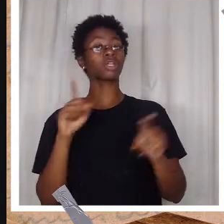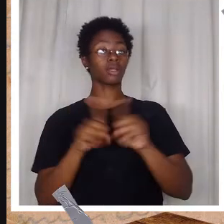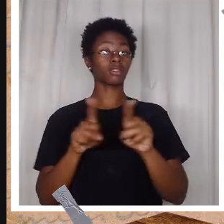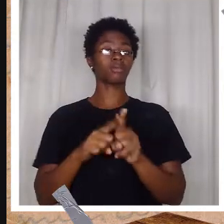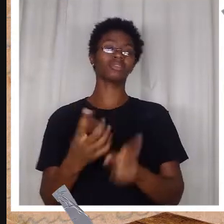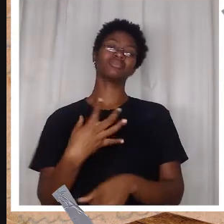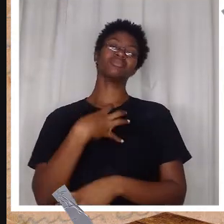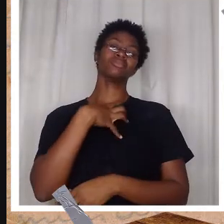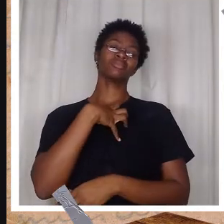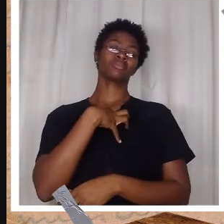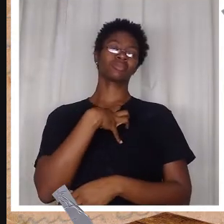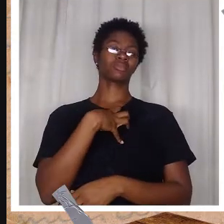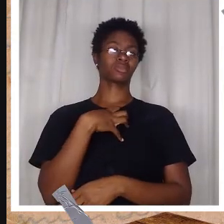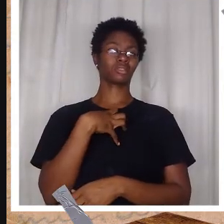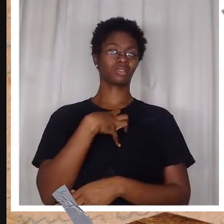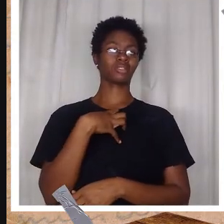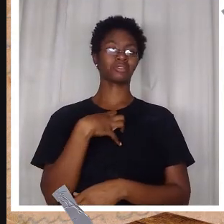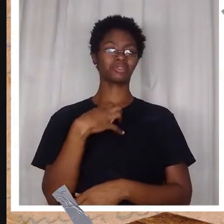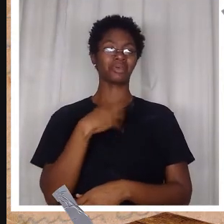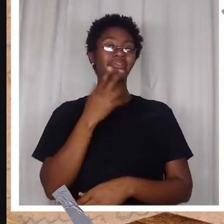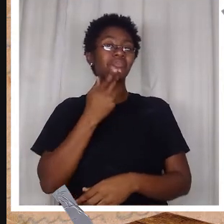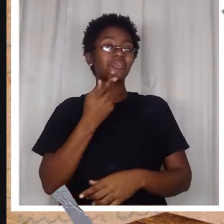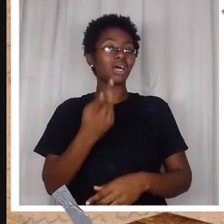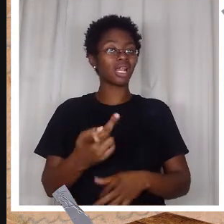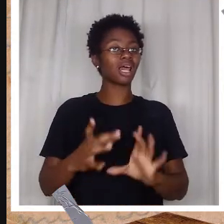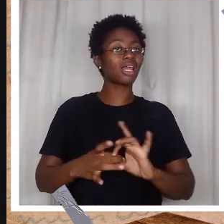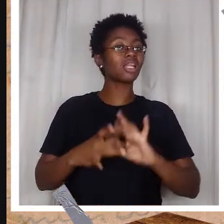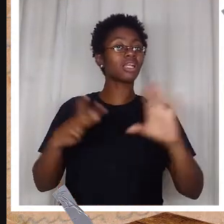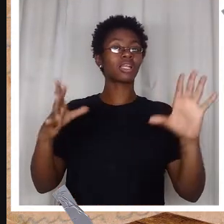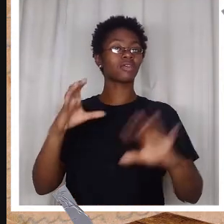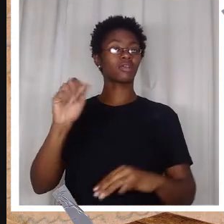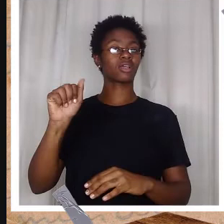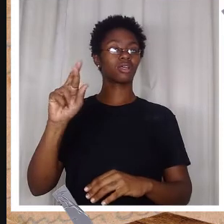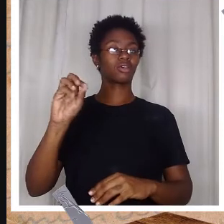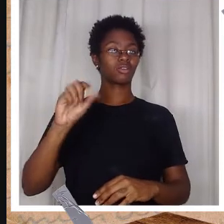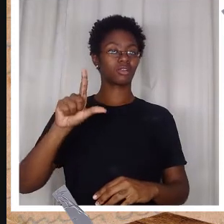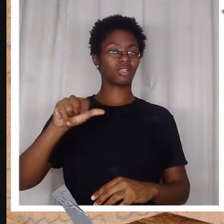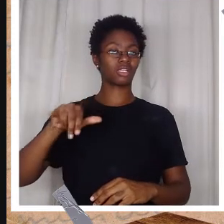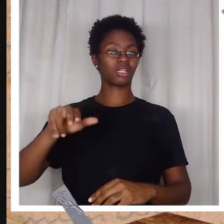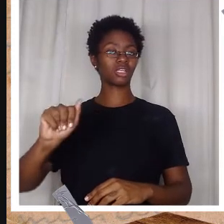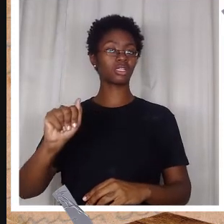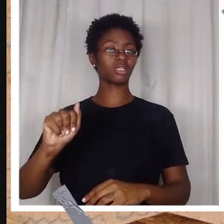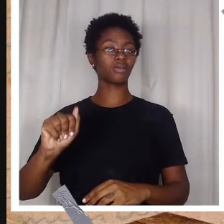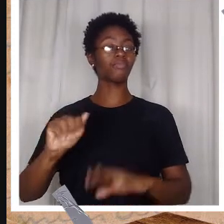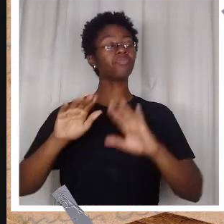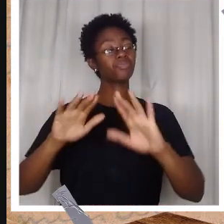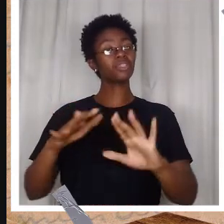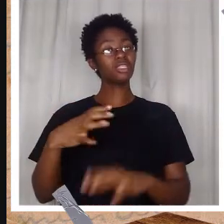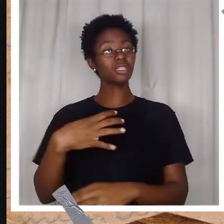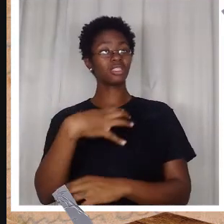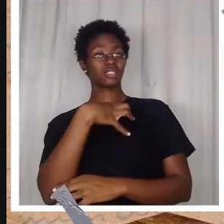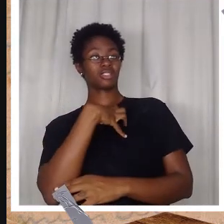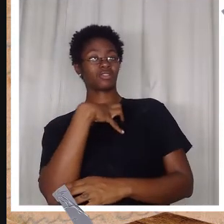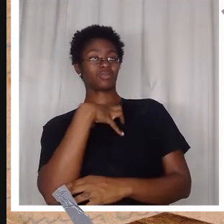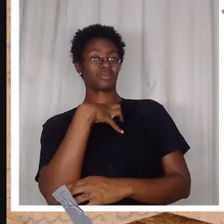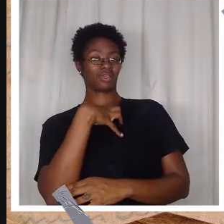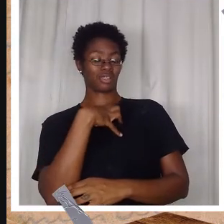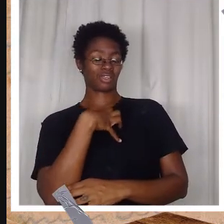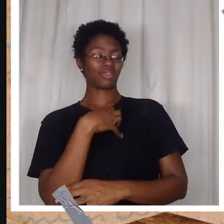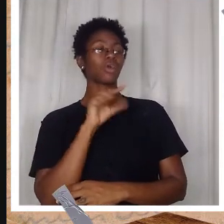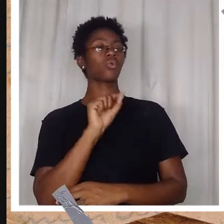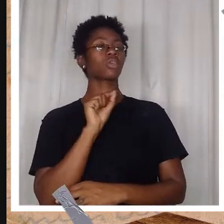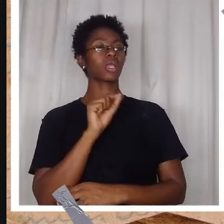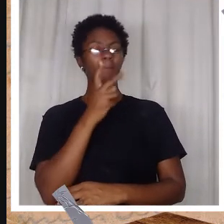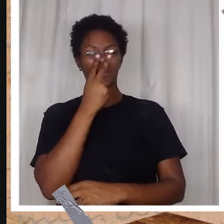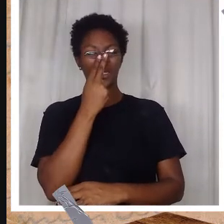afetiva também, de falar sobre Carolina. E a sensação que me bate sempre é que ela passou o bastão para a gente, né? Uma